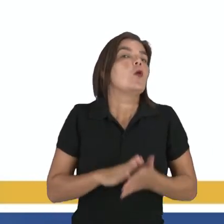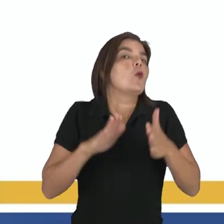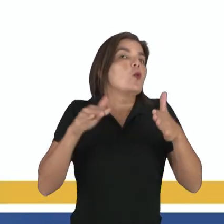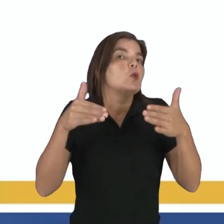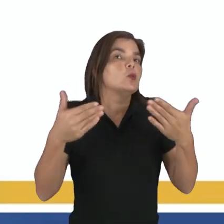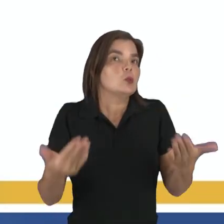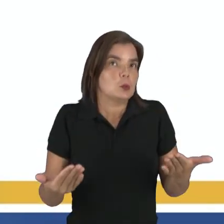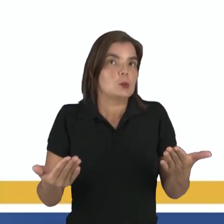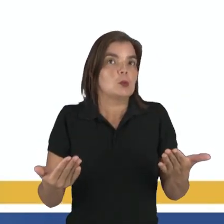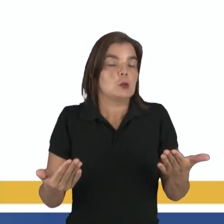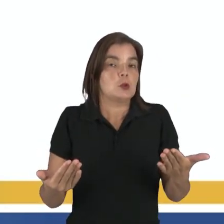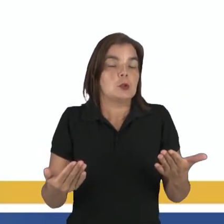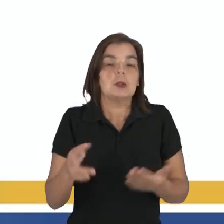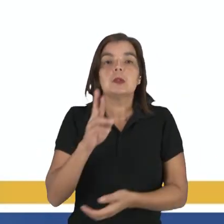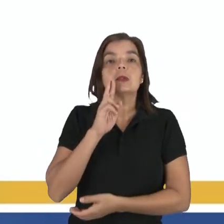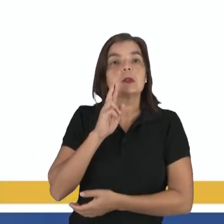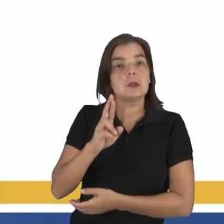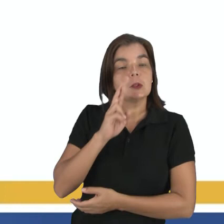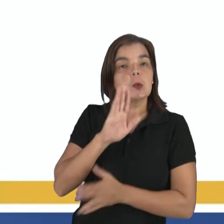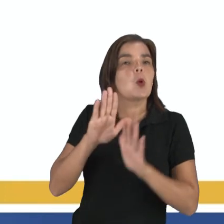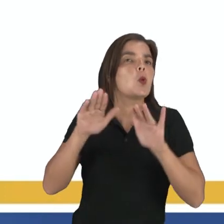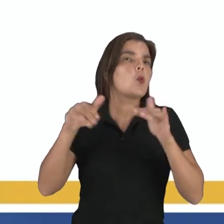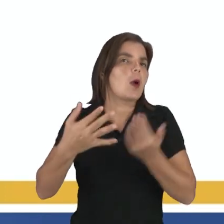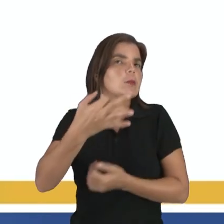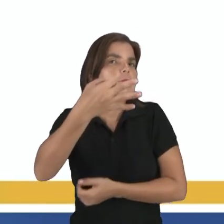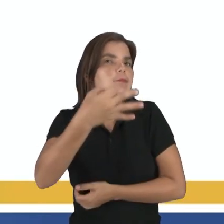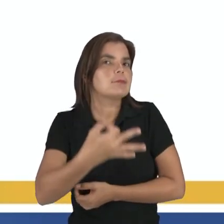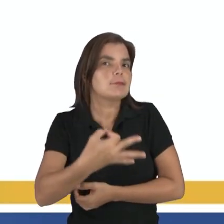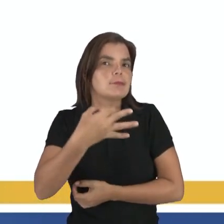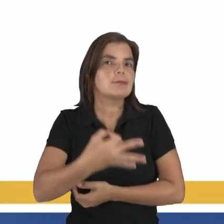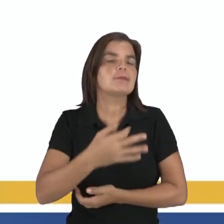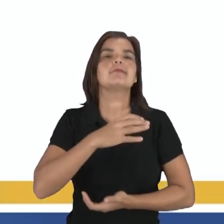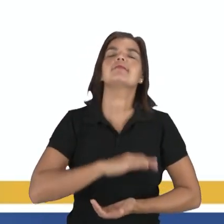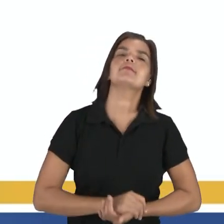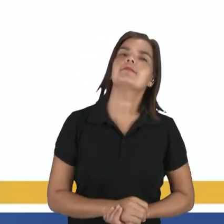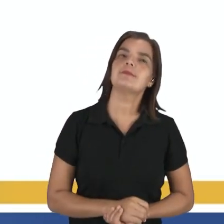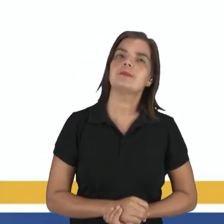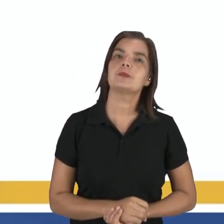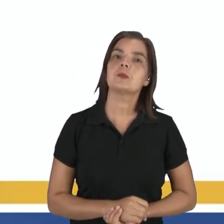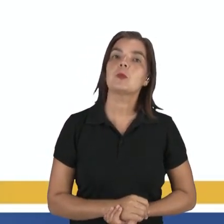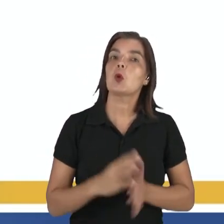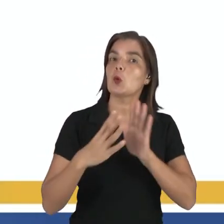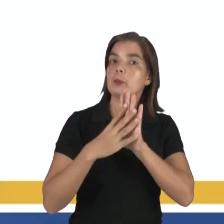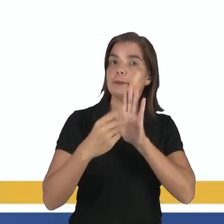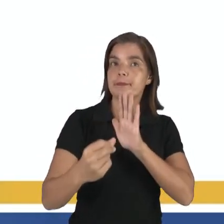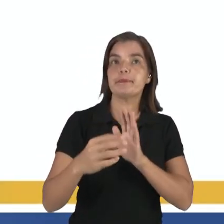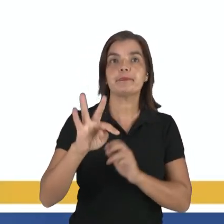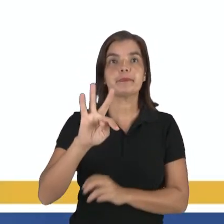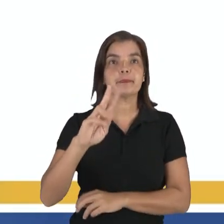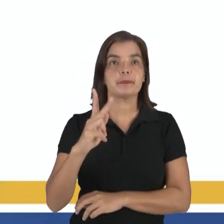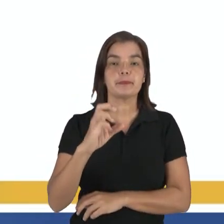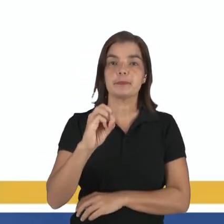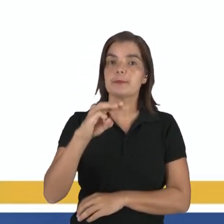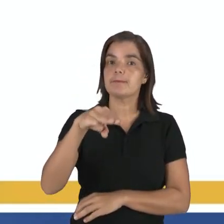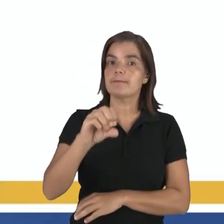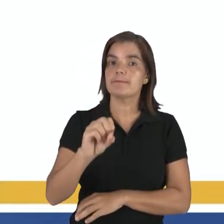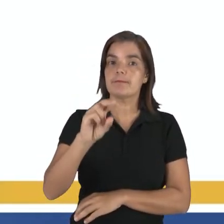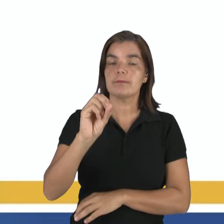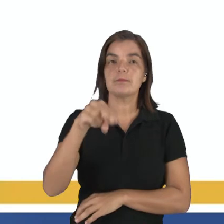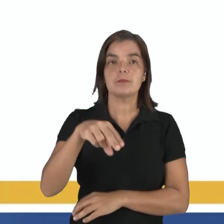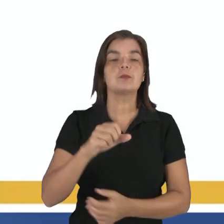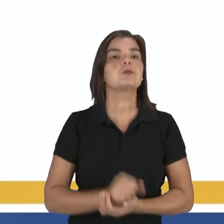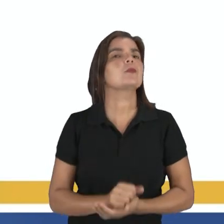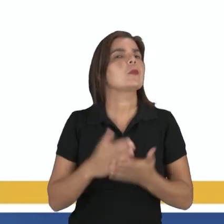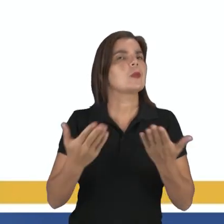identifique quais são dessas afirmativas, quais dessas afirmativas estão relacionadas com o modelo atômico de